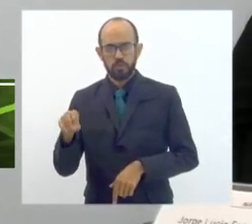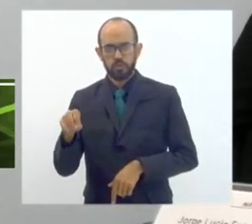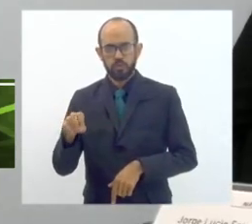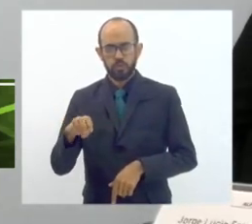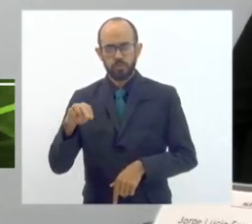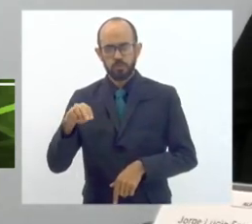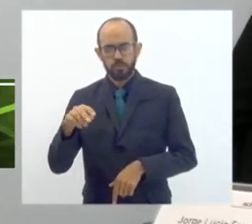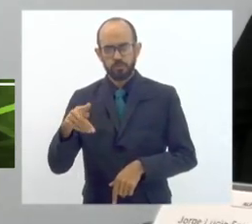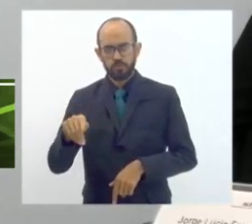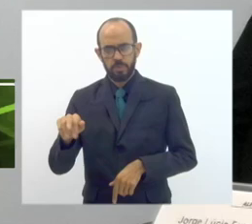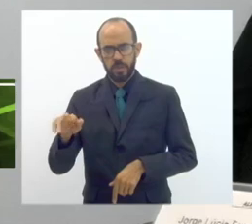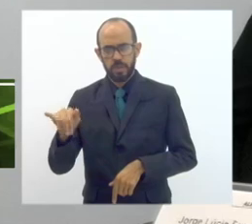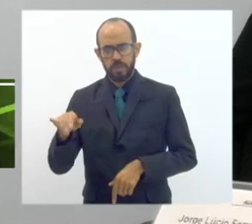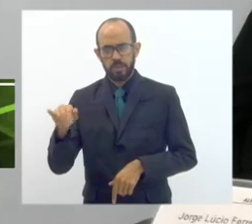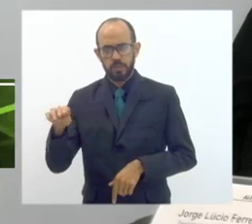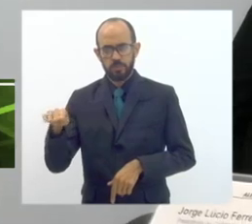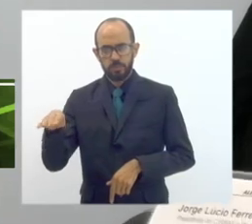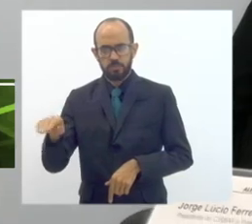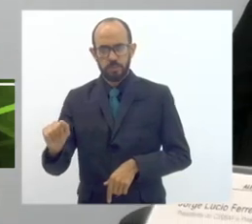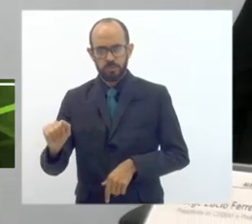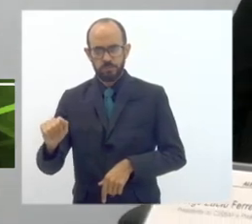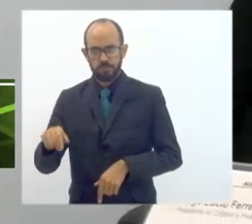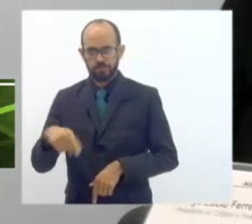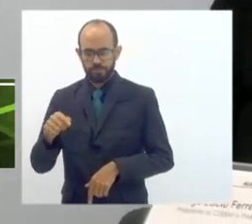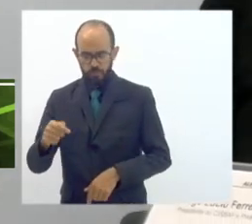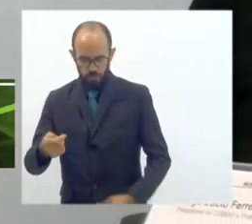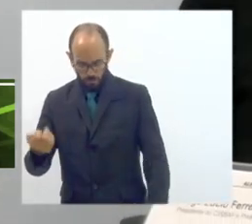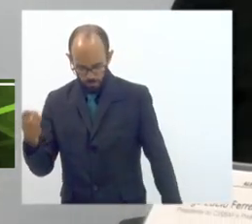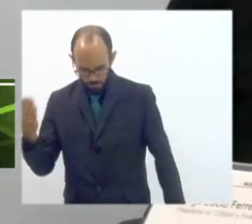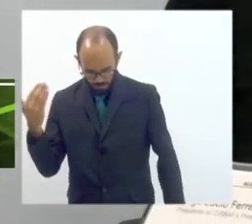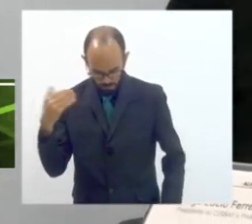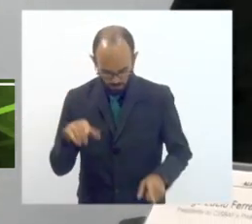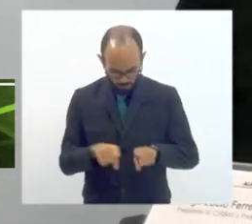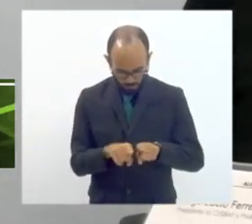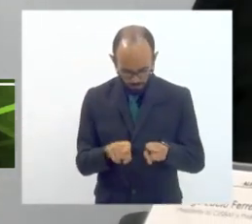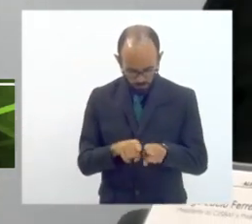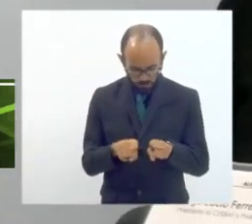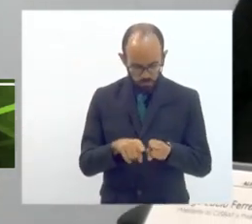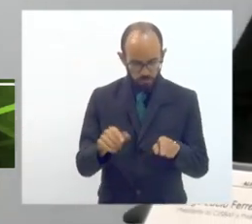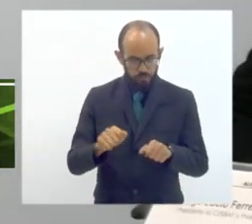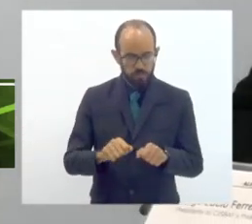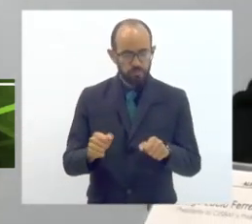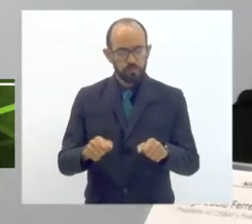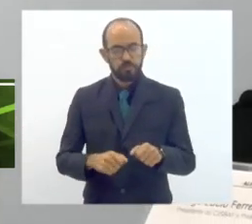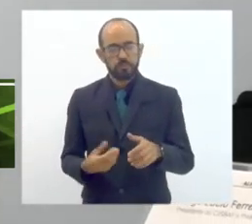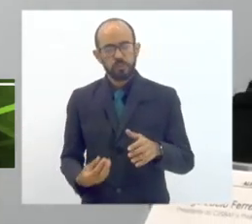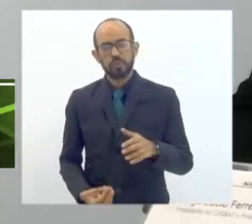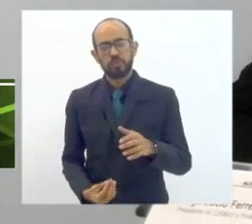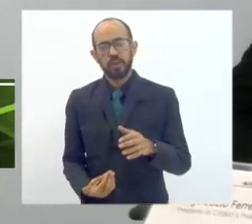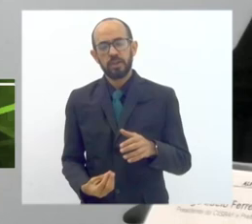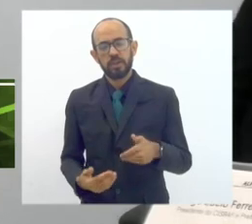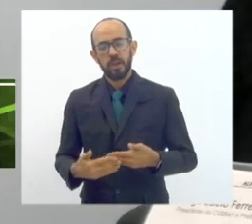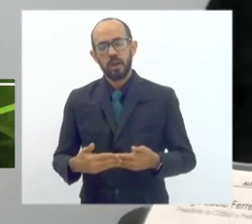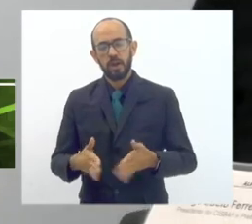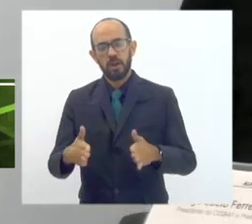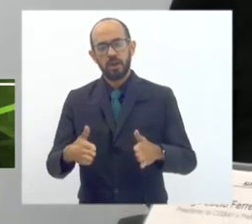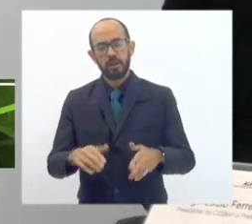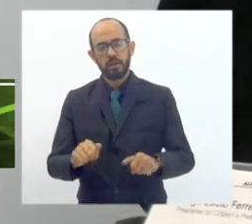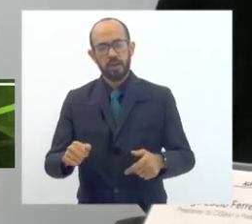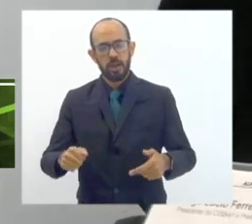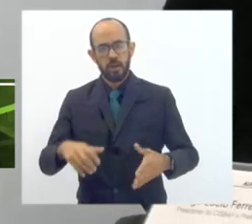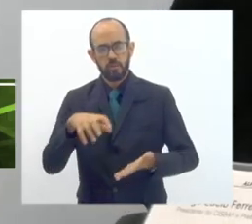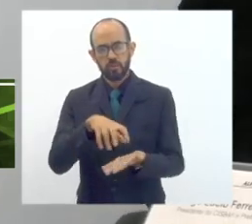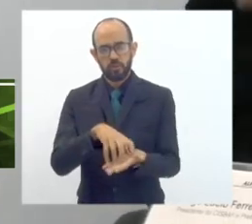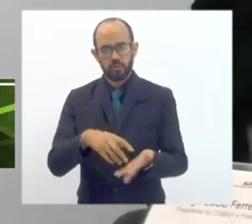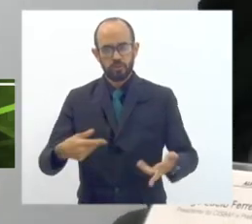brilhante aí. A gente está com tratativas recentes agora para a gente finalmente inaugurar o nosso centro cirúrgico. Isso deve acontecer Eu não sei se